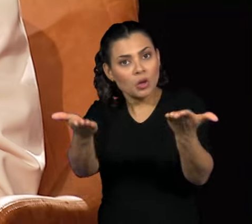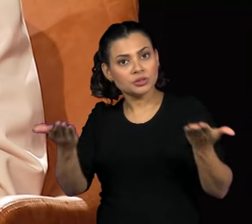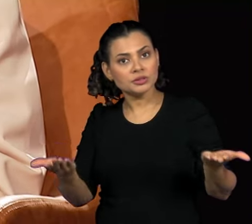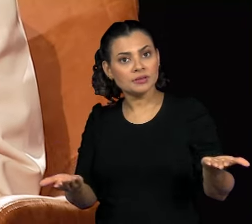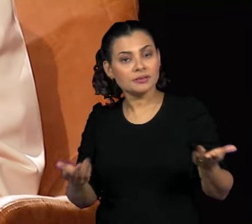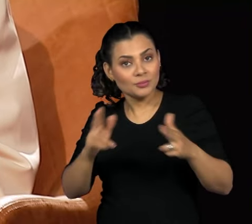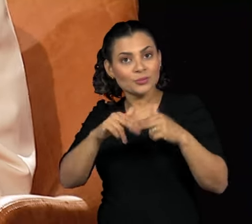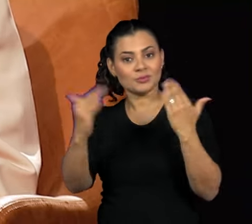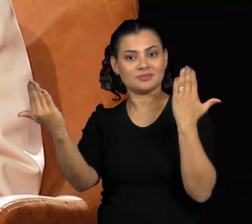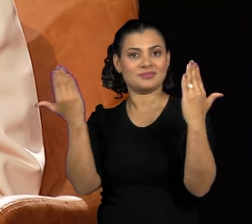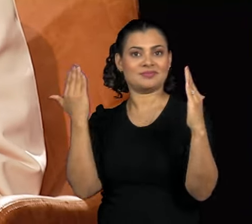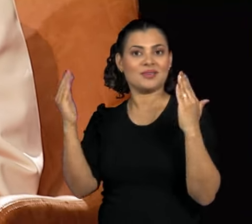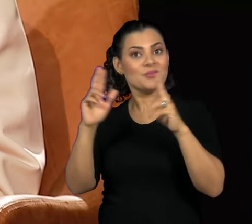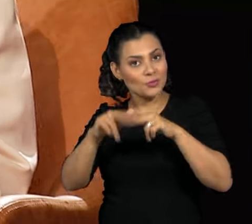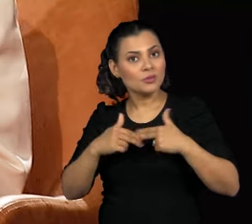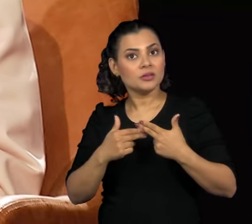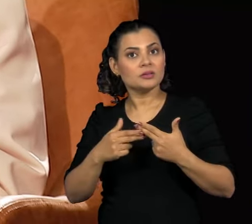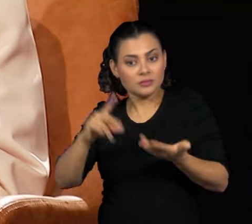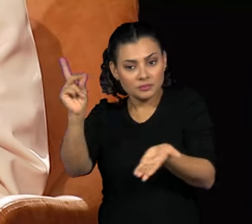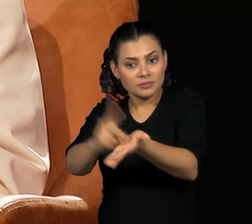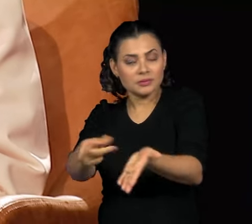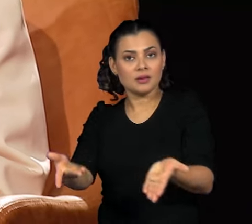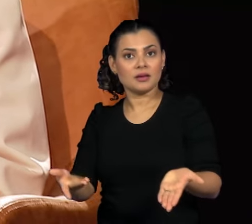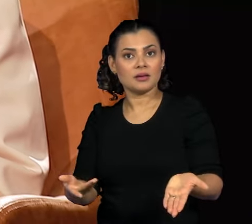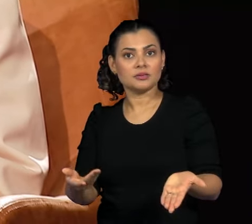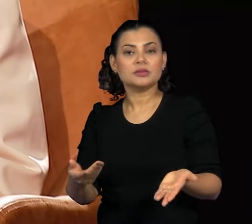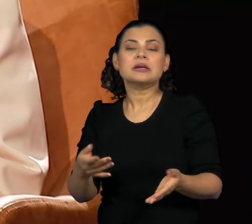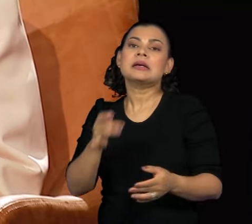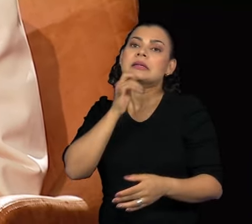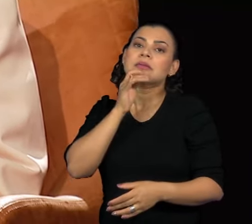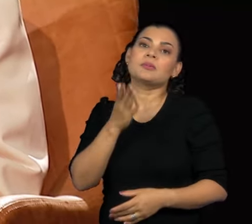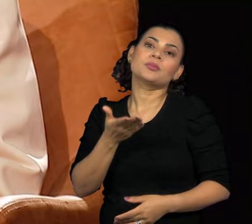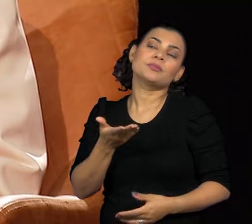sabe, tentar fazer uma coisa por fazer, está na moda fazer, vou fazer, não.